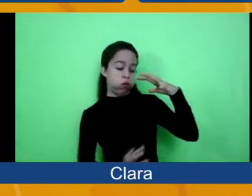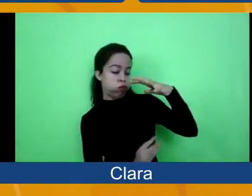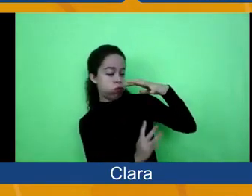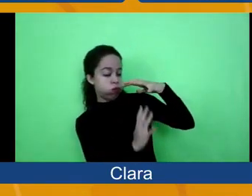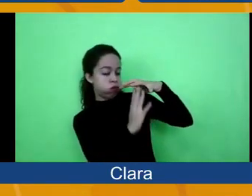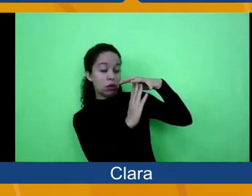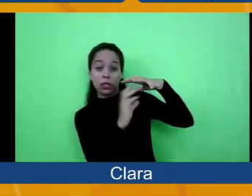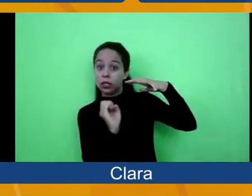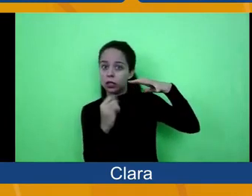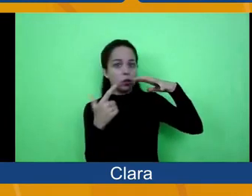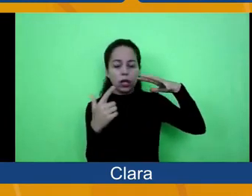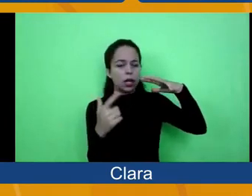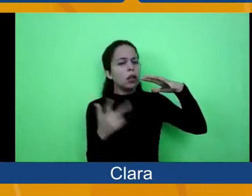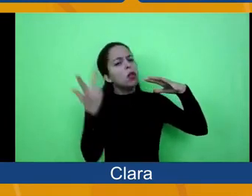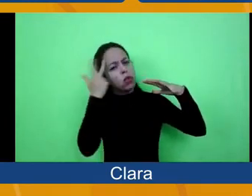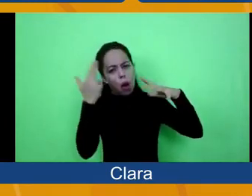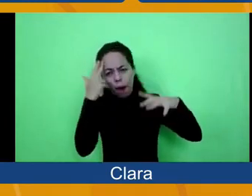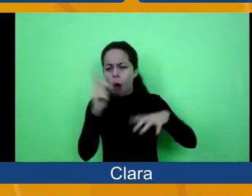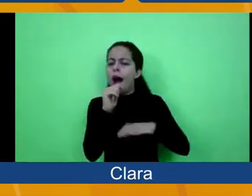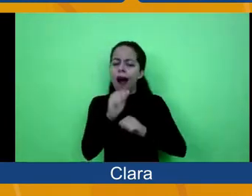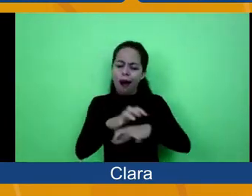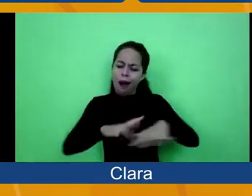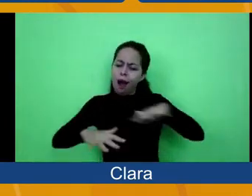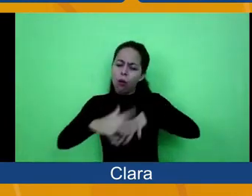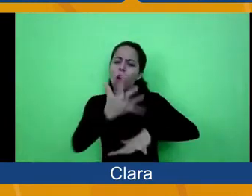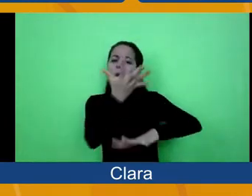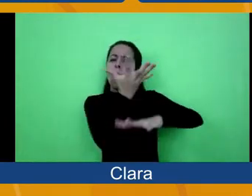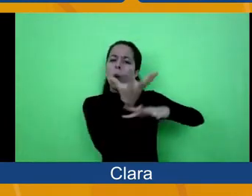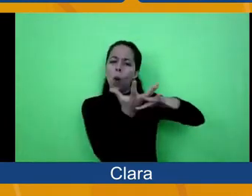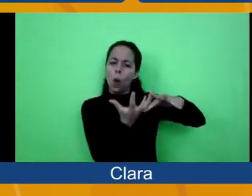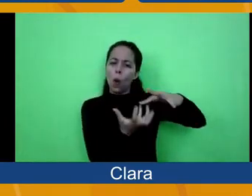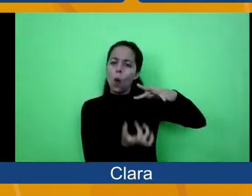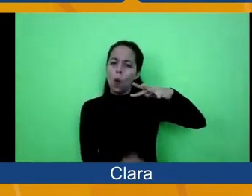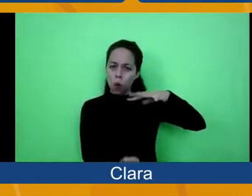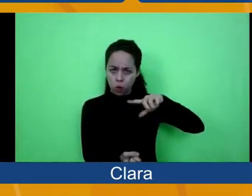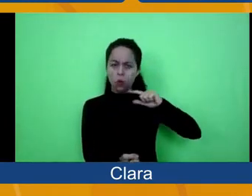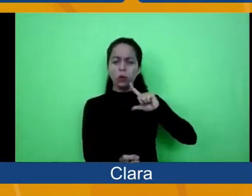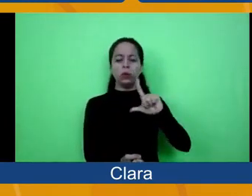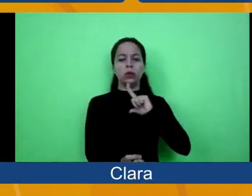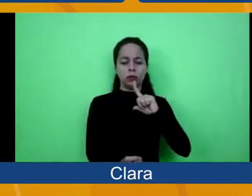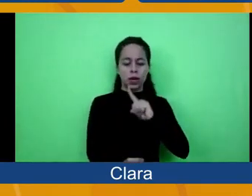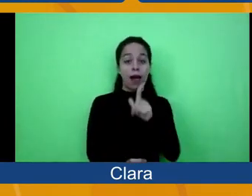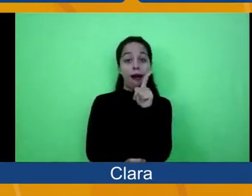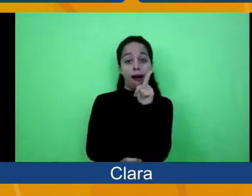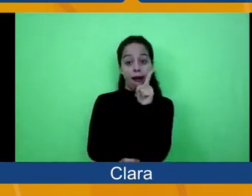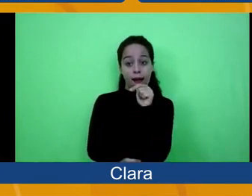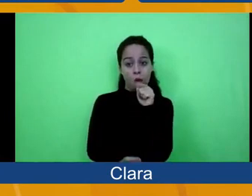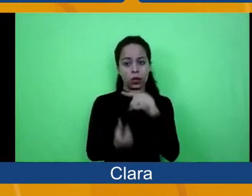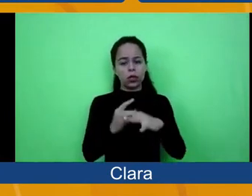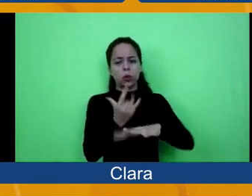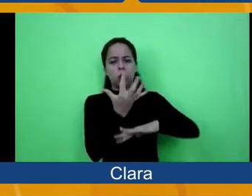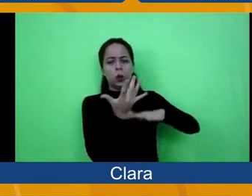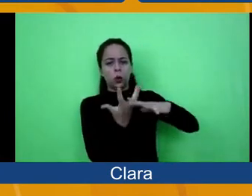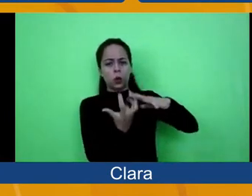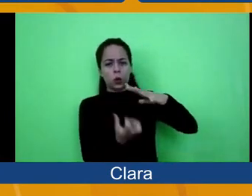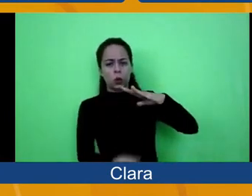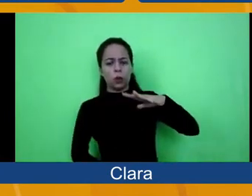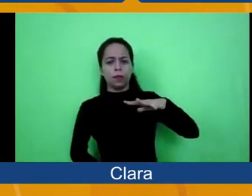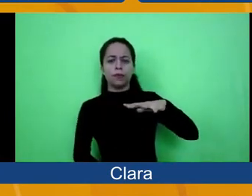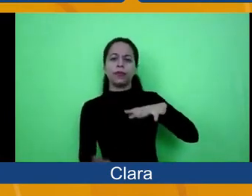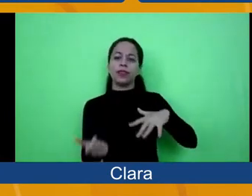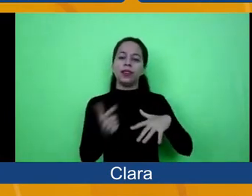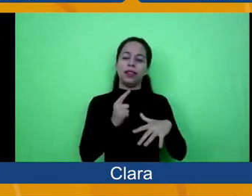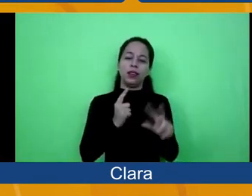entra no ciclo do carbono. Ele é retirado da água pela fotossíntese, gera matéria orgânica,